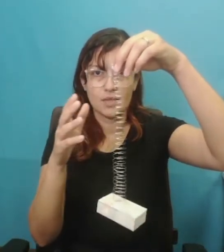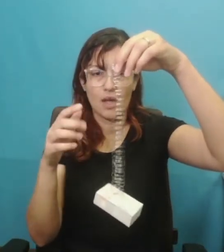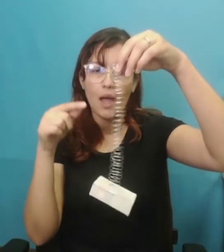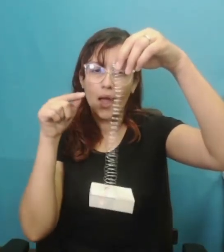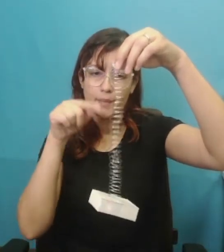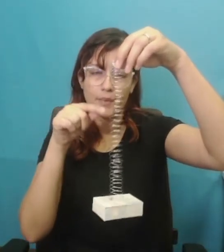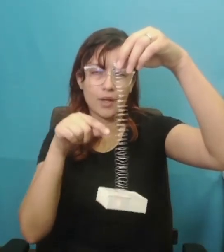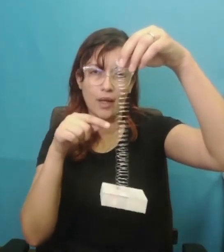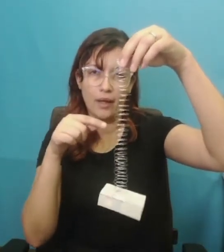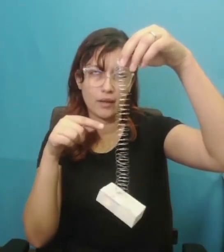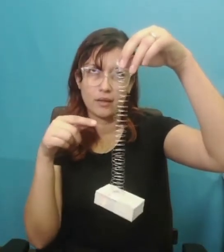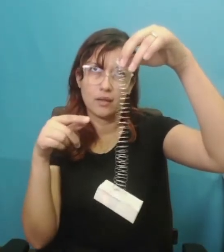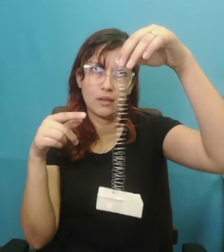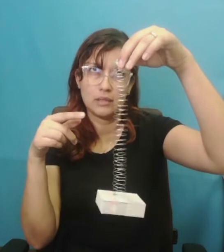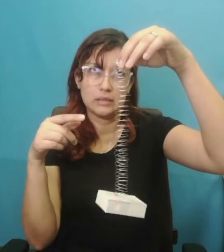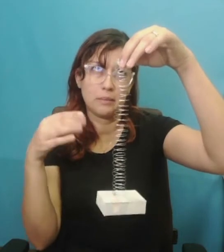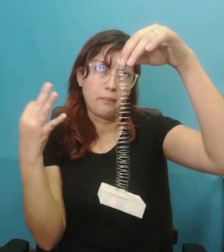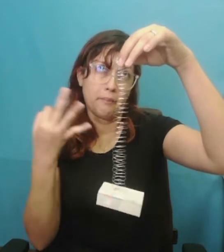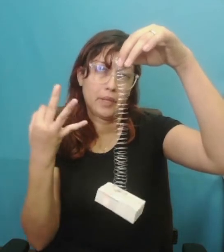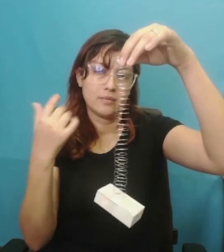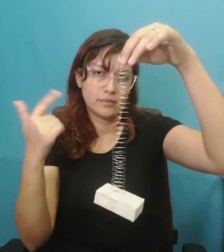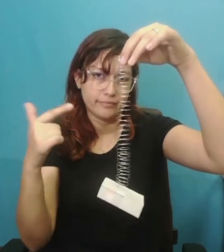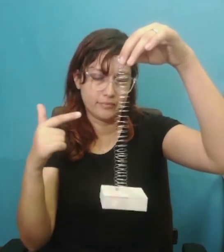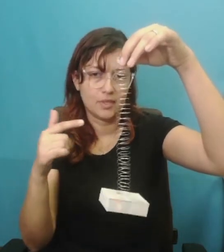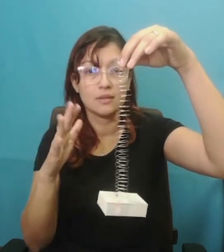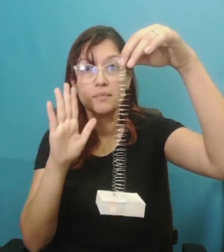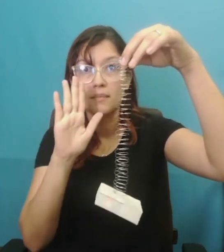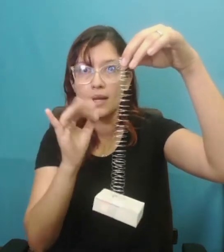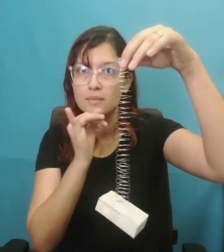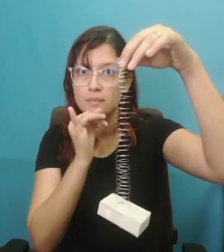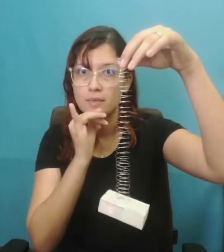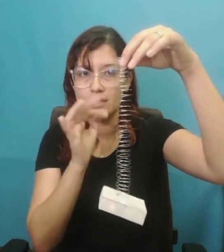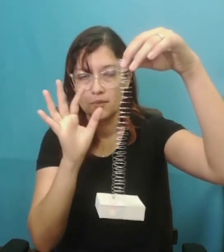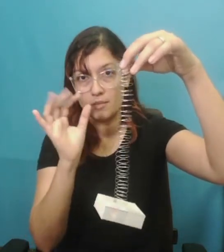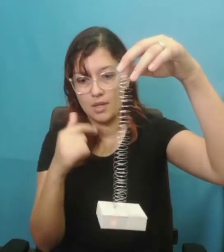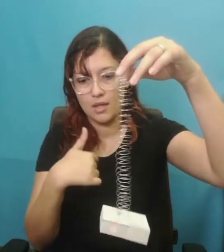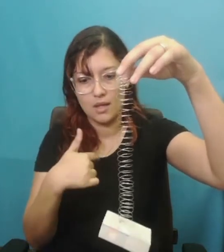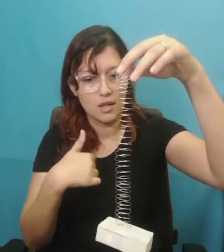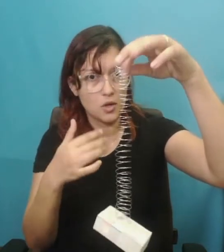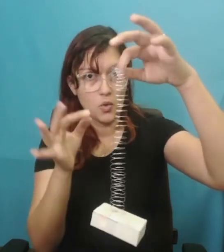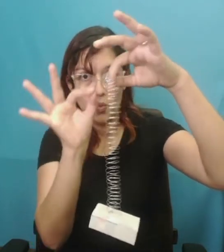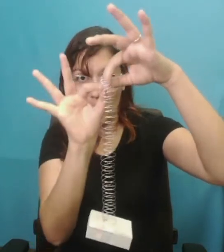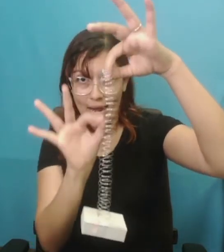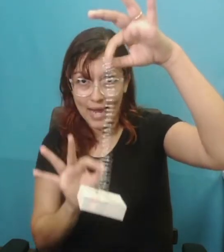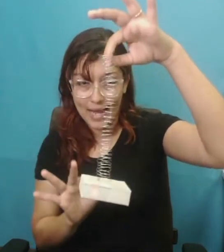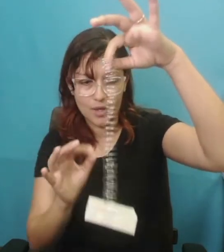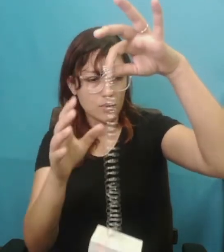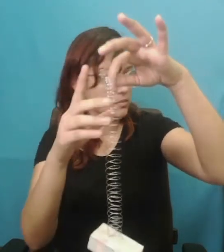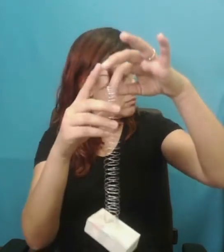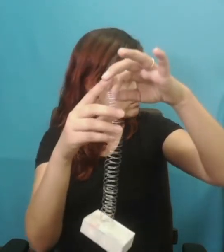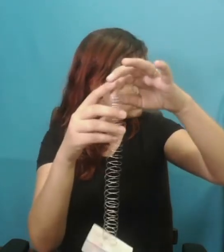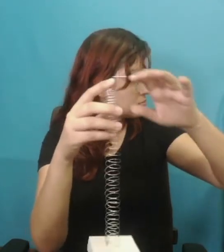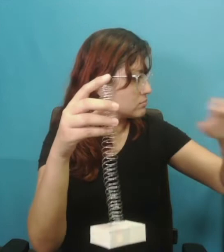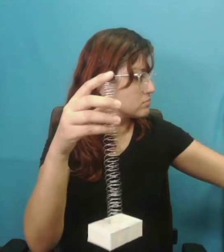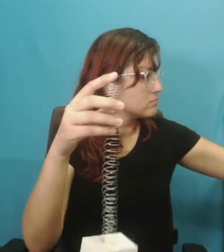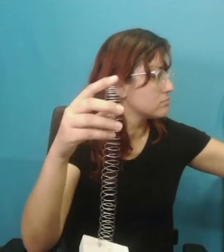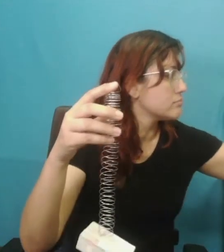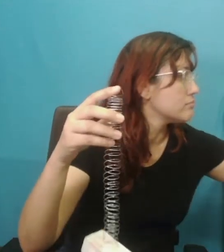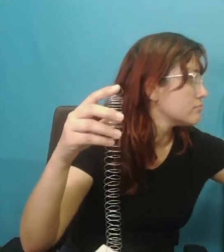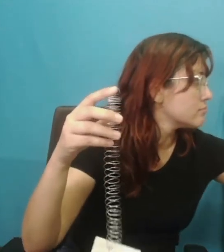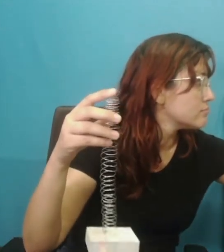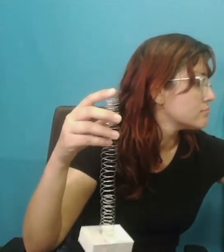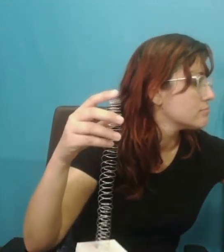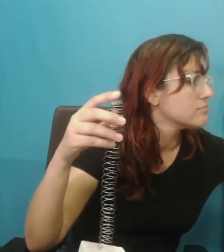Por exemplo, ó, eu sei que aqui não está uma demonstração perfeita, mas é só para vocês terem uma ideia.